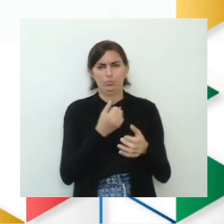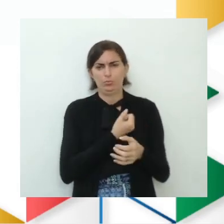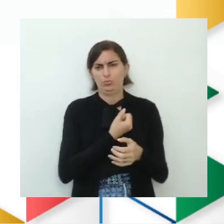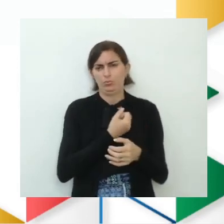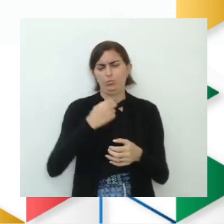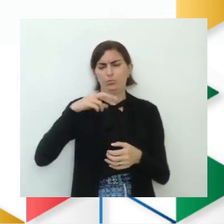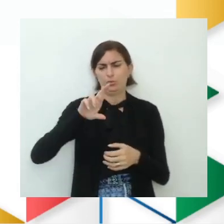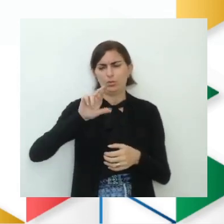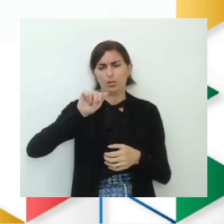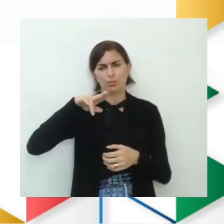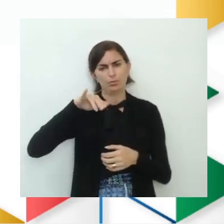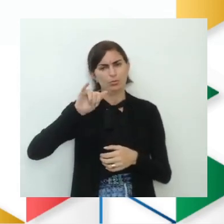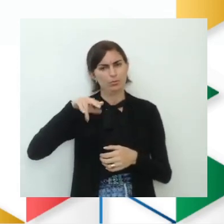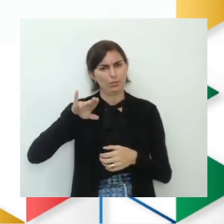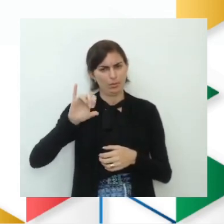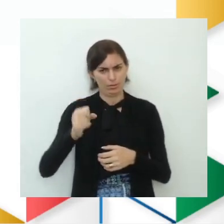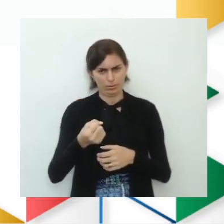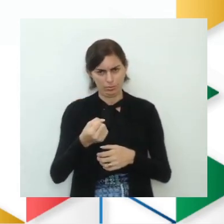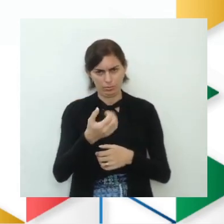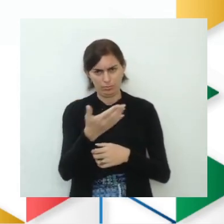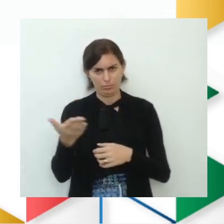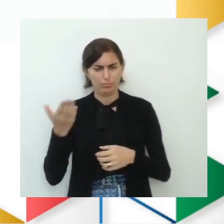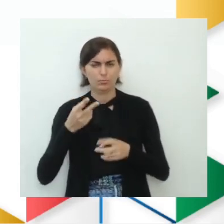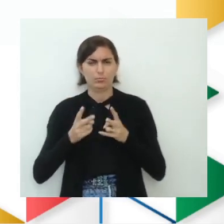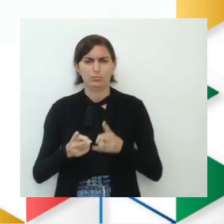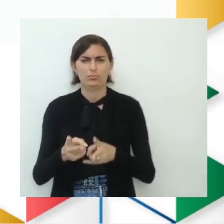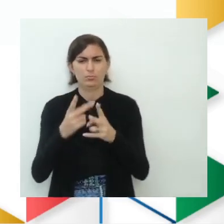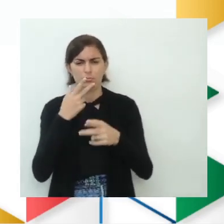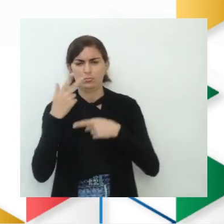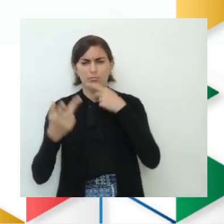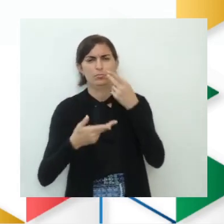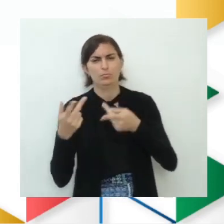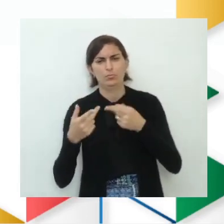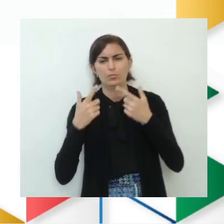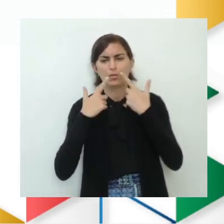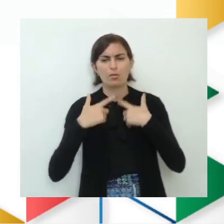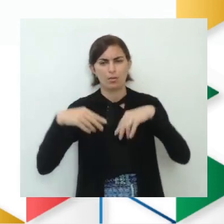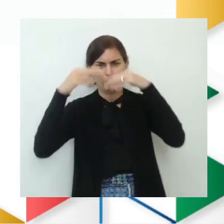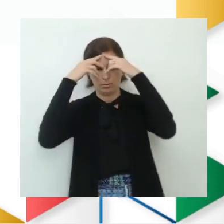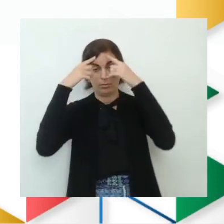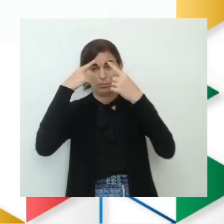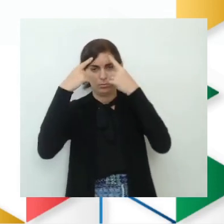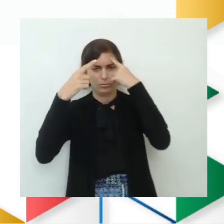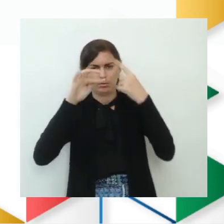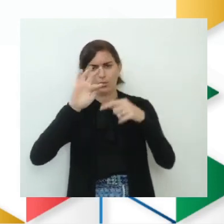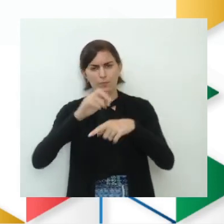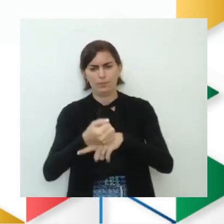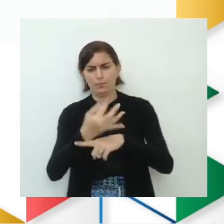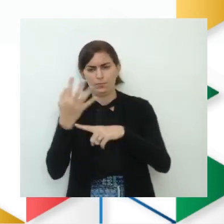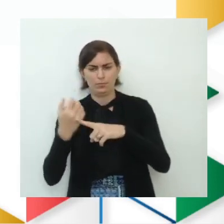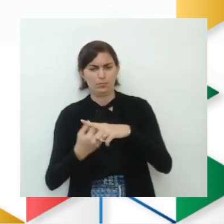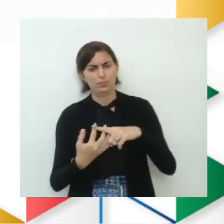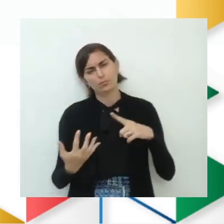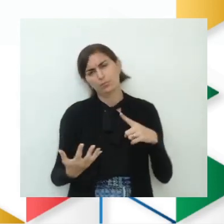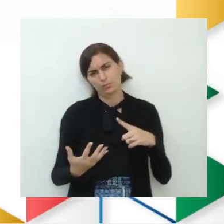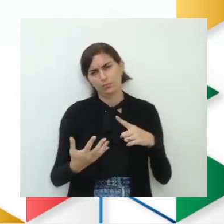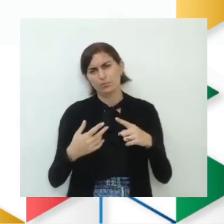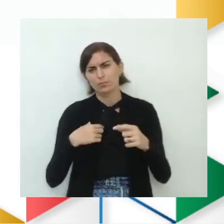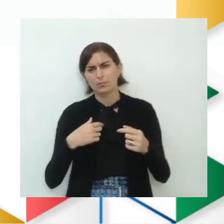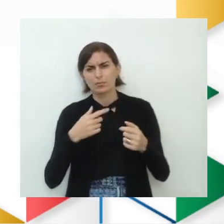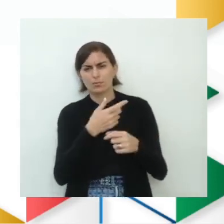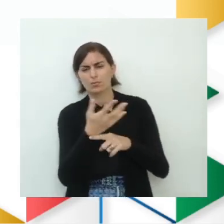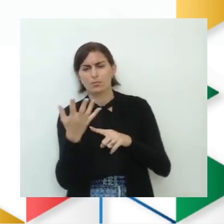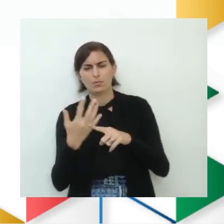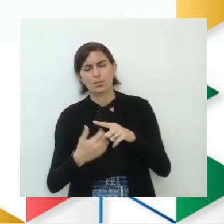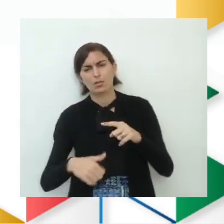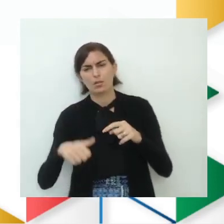racionais. Fechou? Tá tranquilo? Então vamos lá seguir. Eu vou falar um pouquinho sobre a linguagem da ideia de fração, já que a gente está preso a A